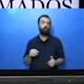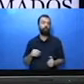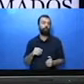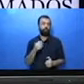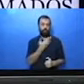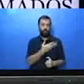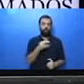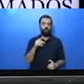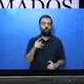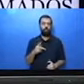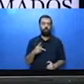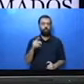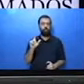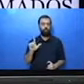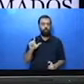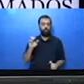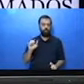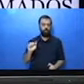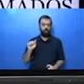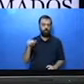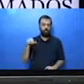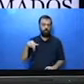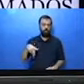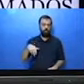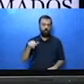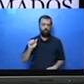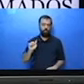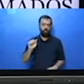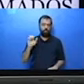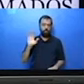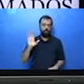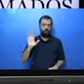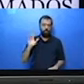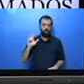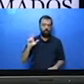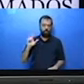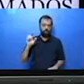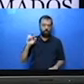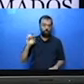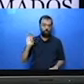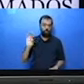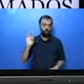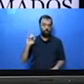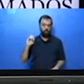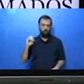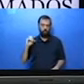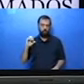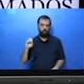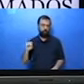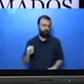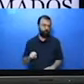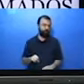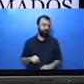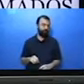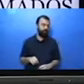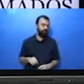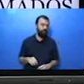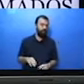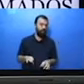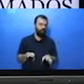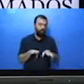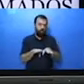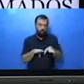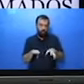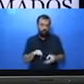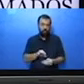Planaltos. Os planaltos ou platôs designam as superfícies planas, com elevadas altitudes,